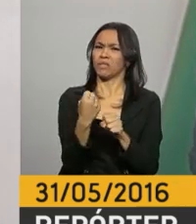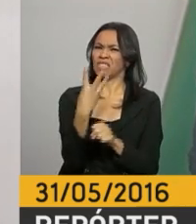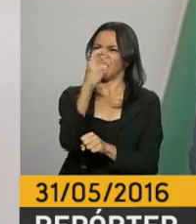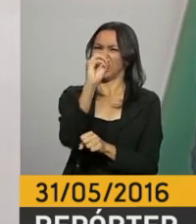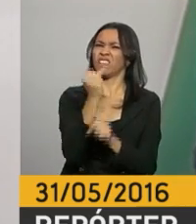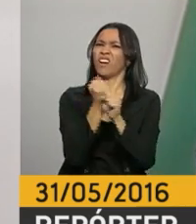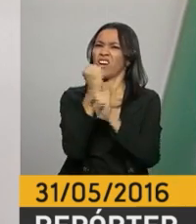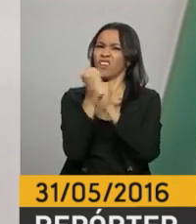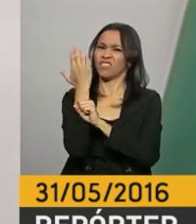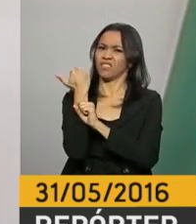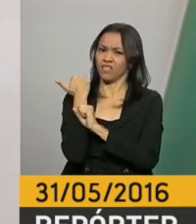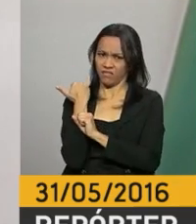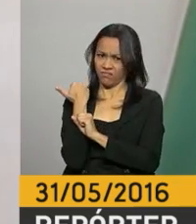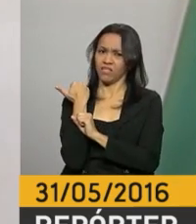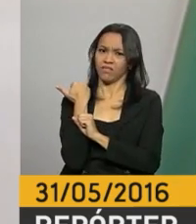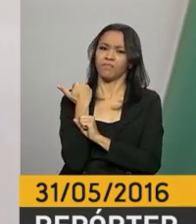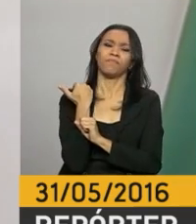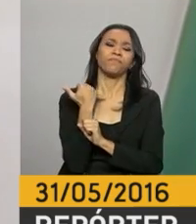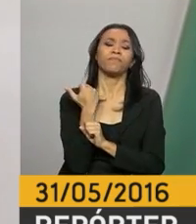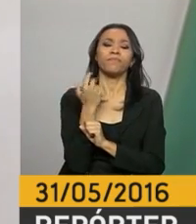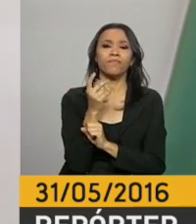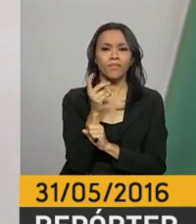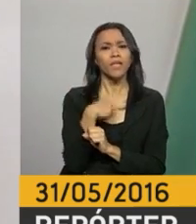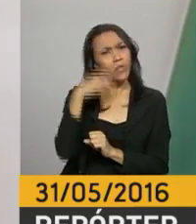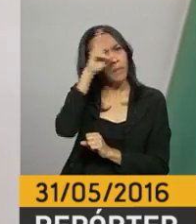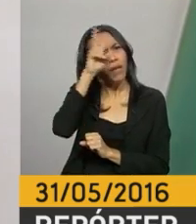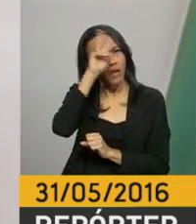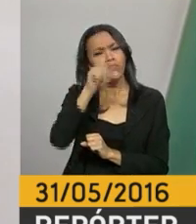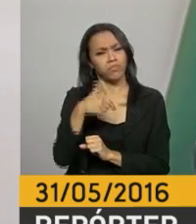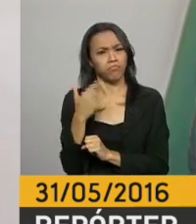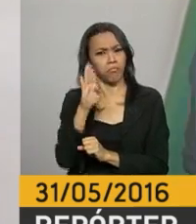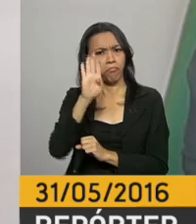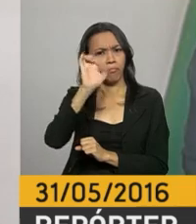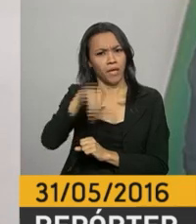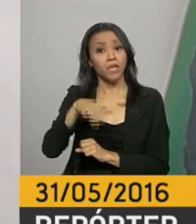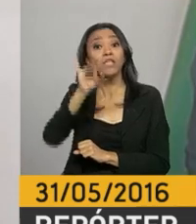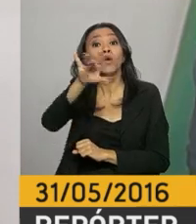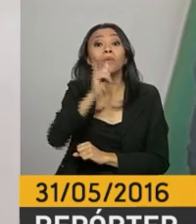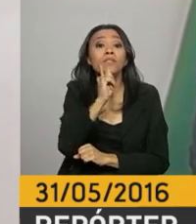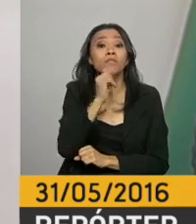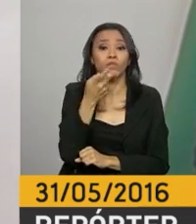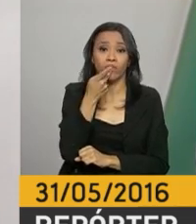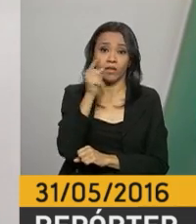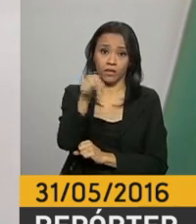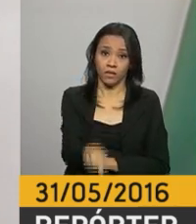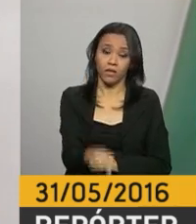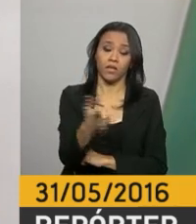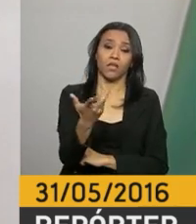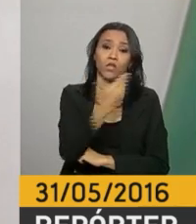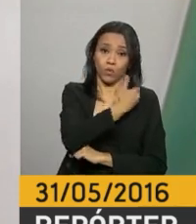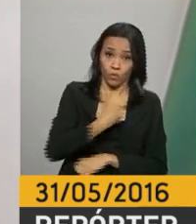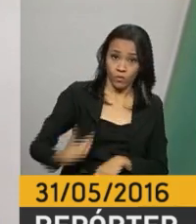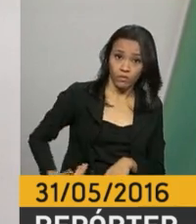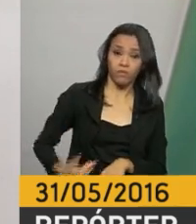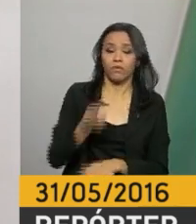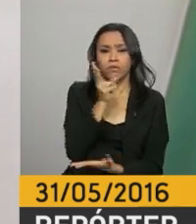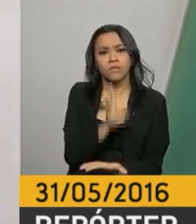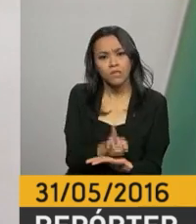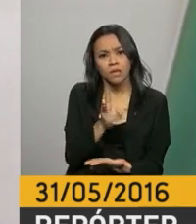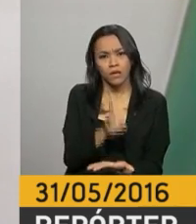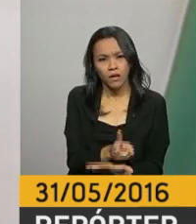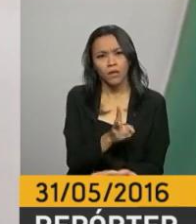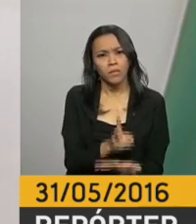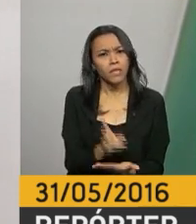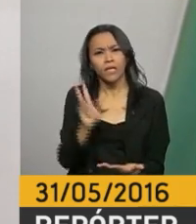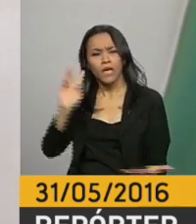30 anos atrás, não é? Aliás, sequencialmente, eu me recordo que houve, só para dar o exemplo, que o poder público, sempre que